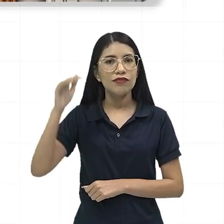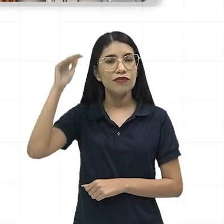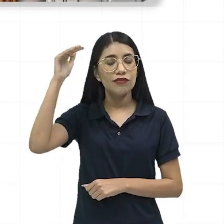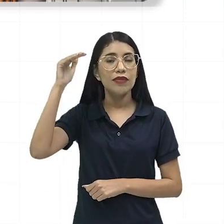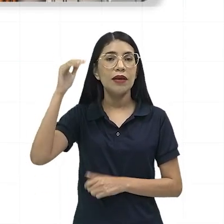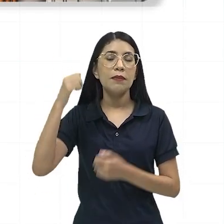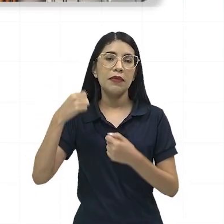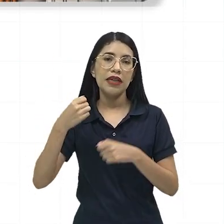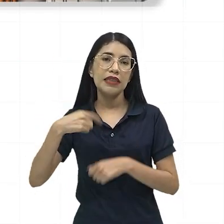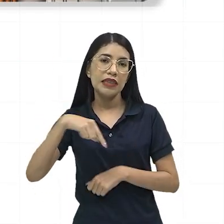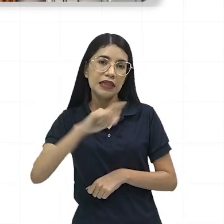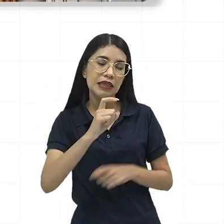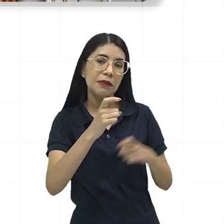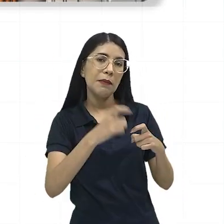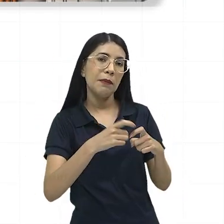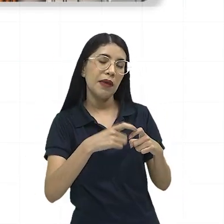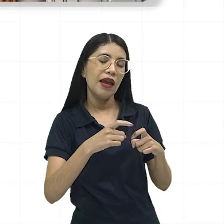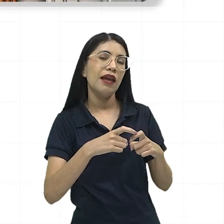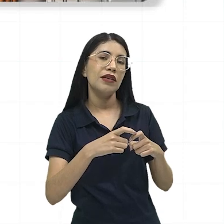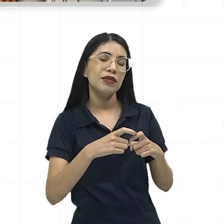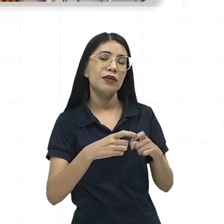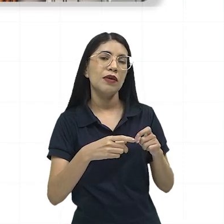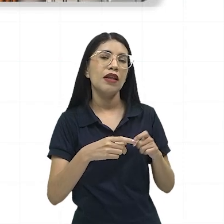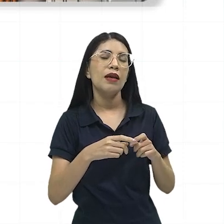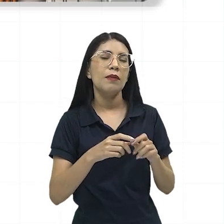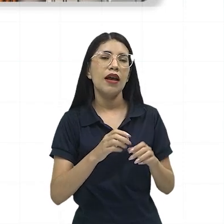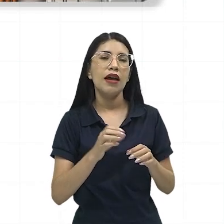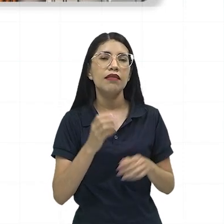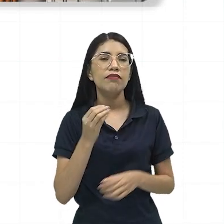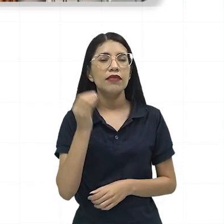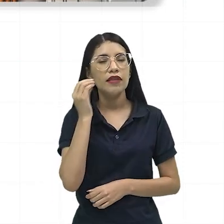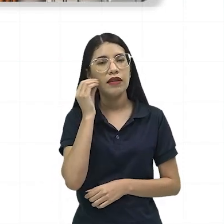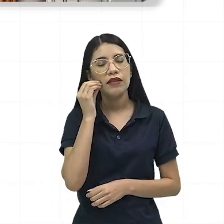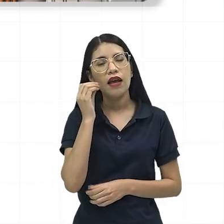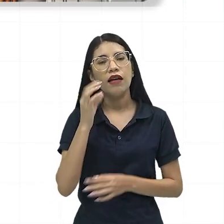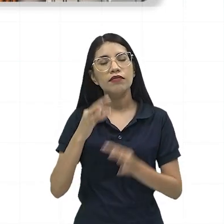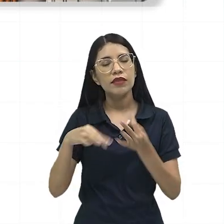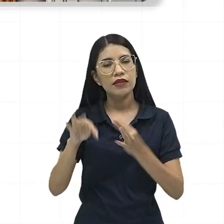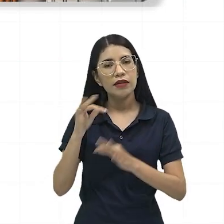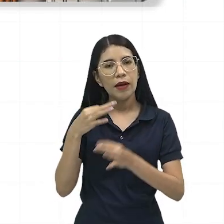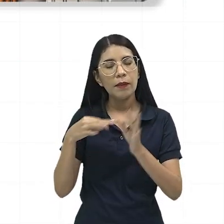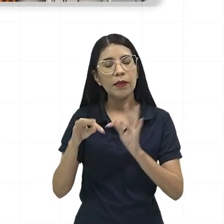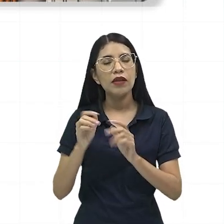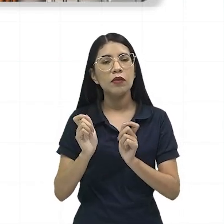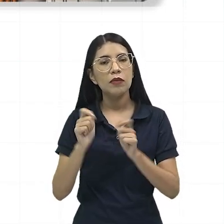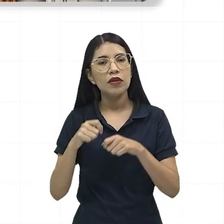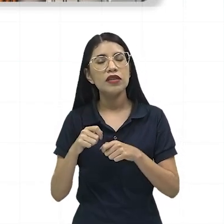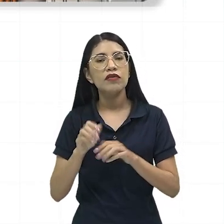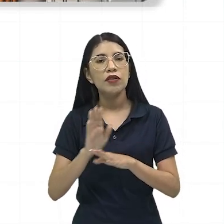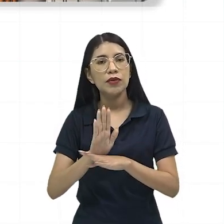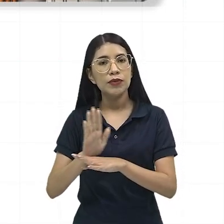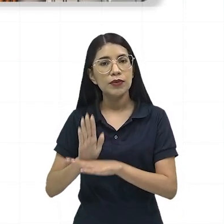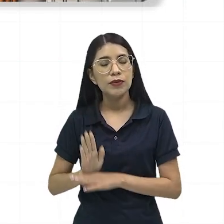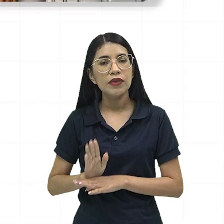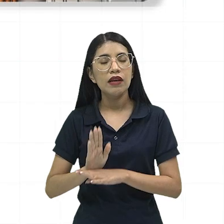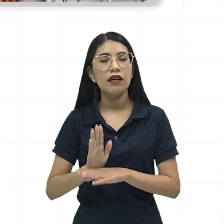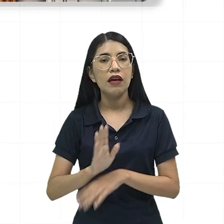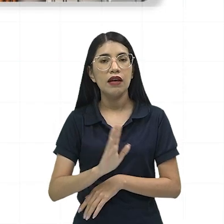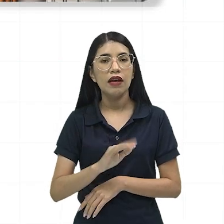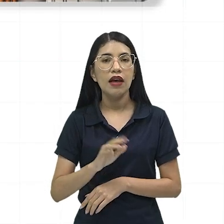fazer? Procurar um médico, um endócrino, porque ele pode, né, passar um tratamento que possa ajudar, né,